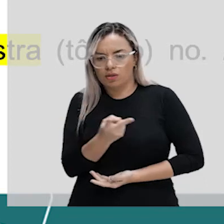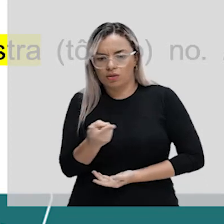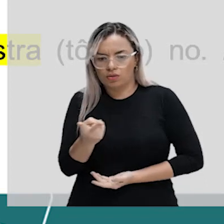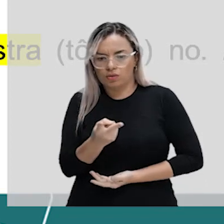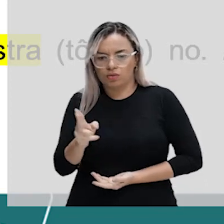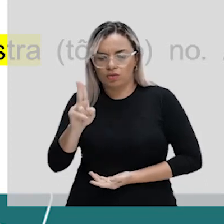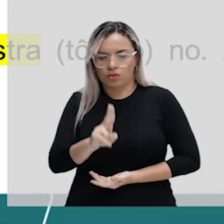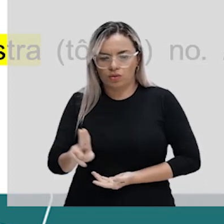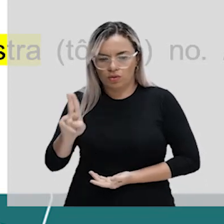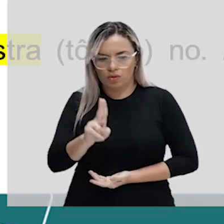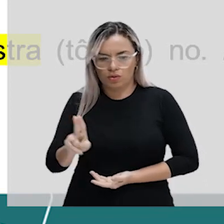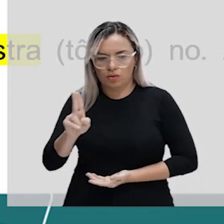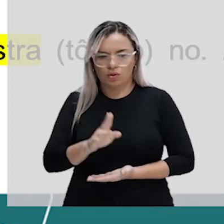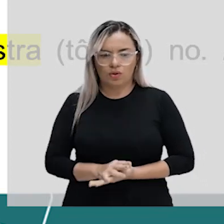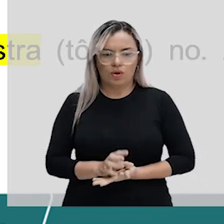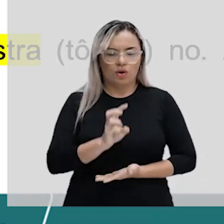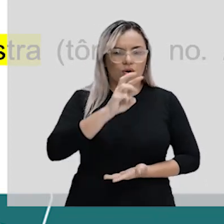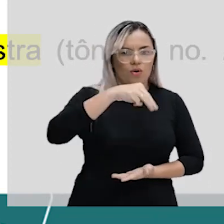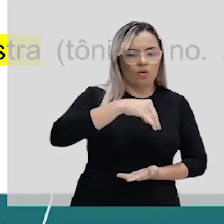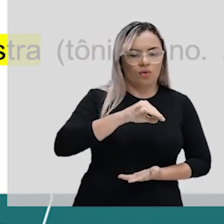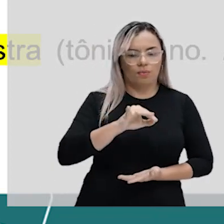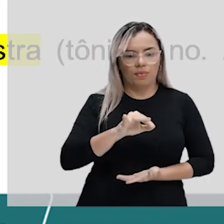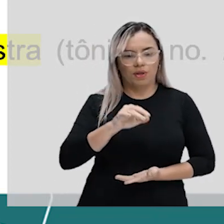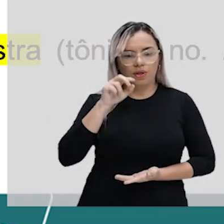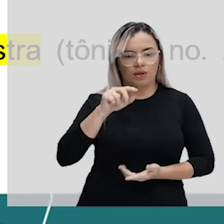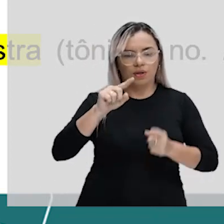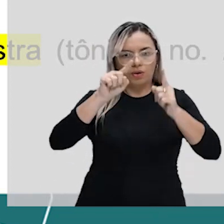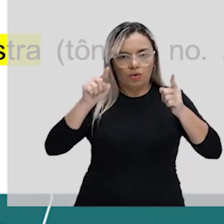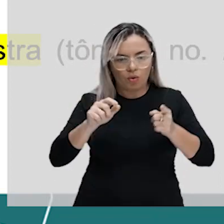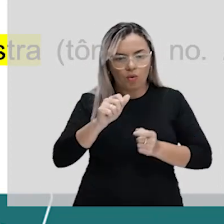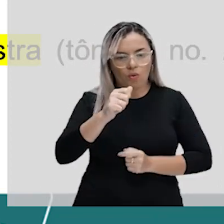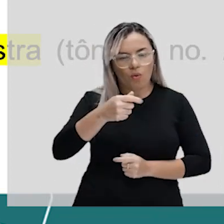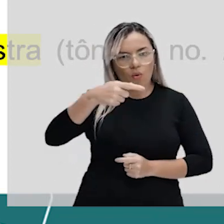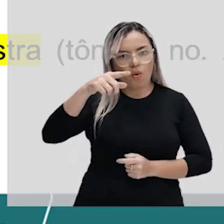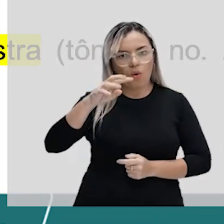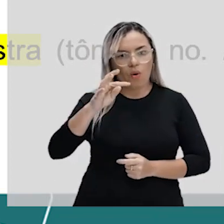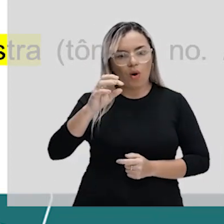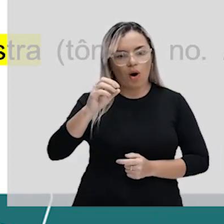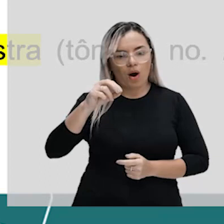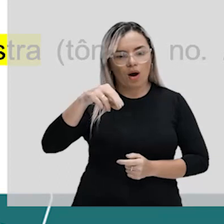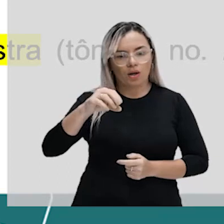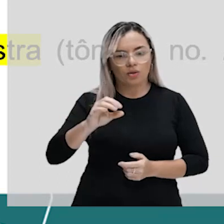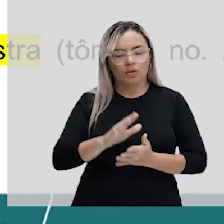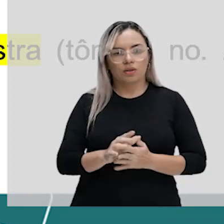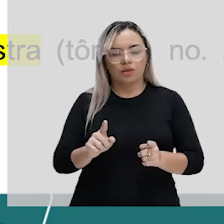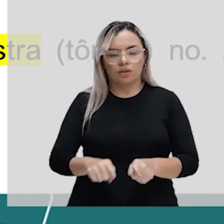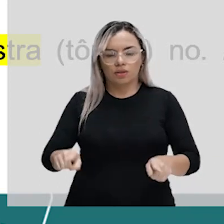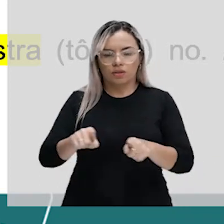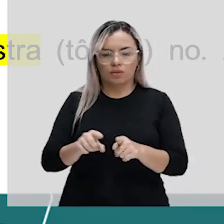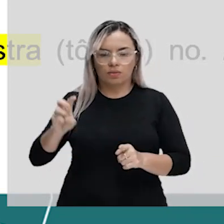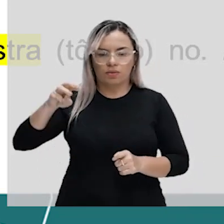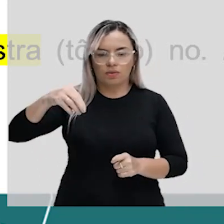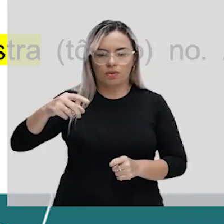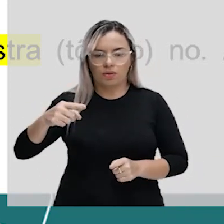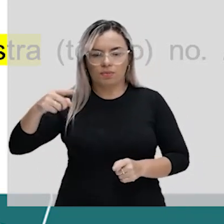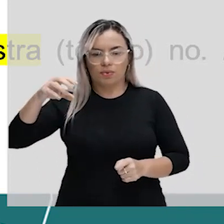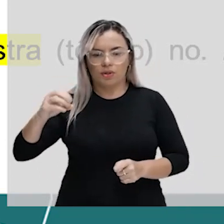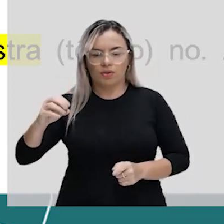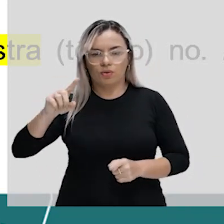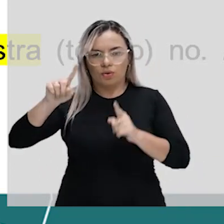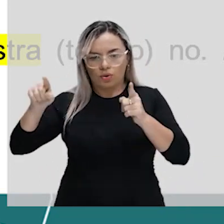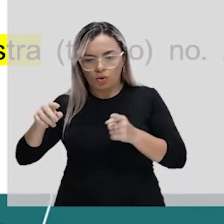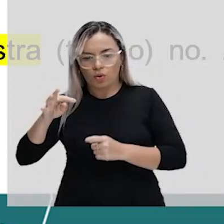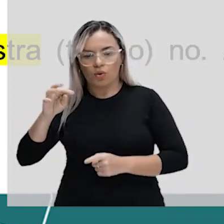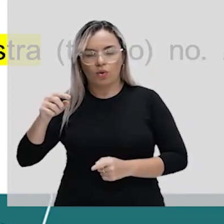e mio tônico. Por isso eu mostrei as duas tabelas para vocês, tá? Nuestra casa está